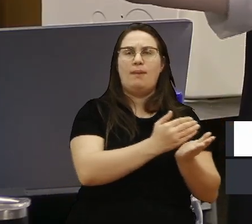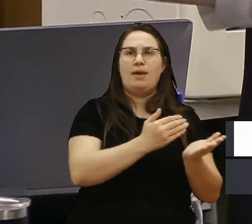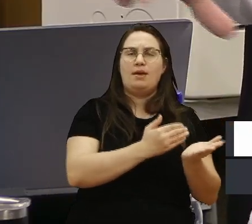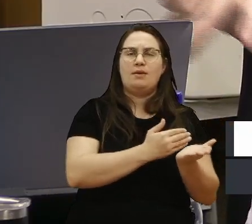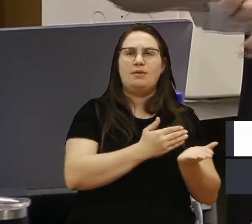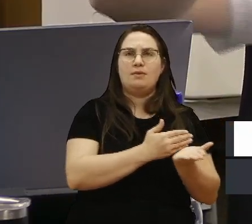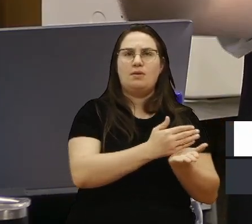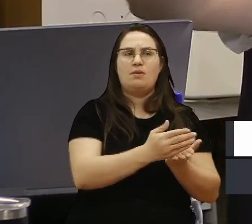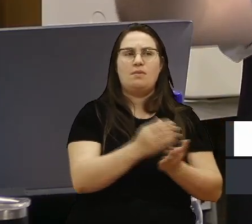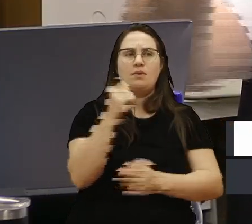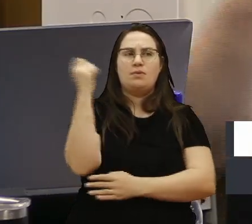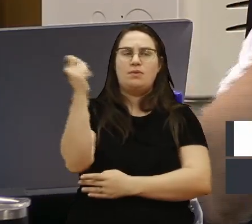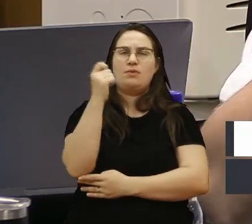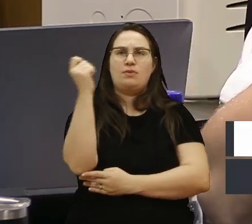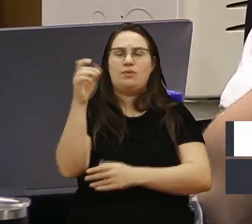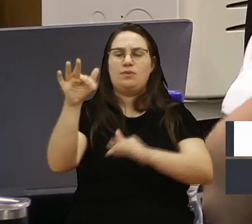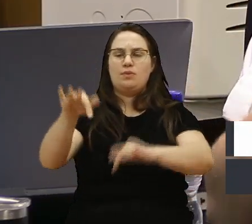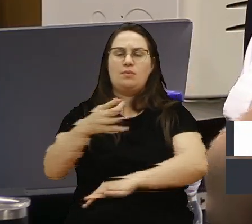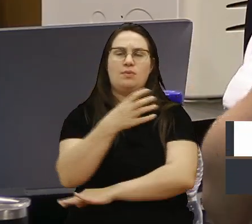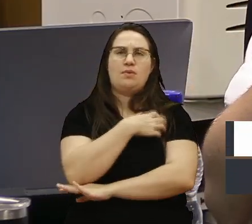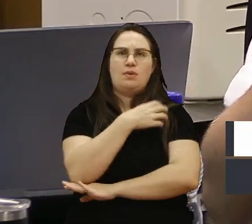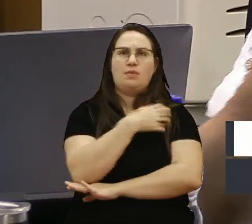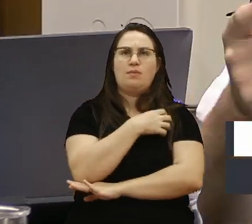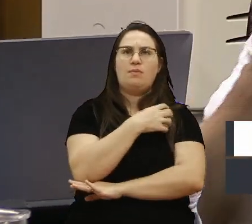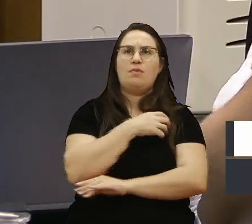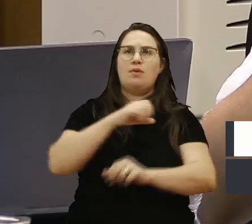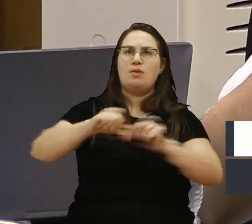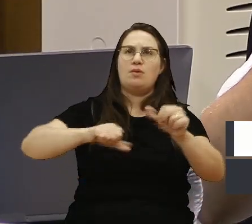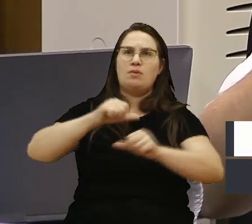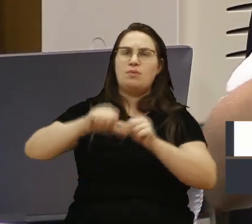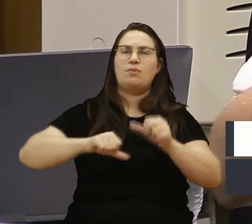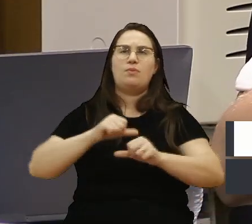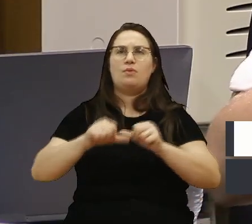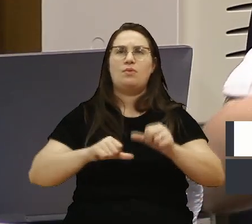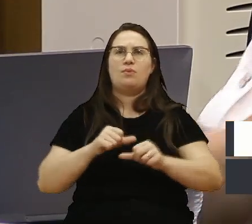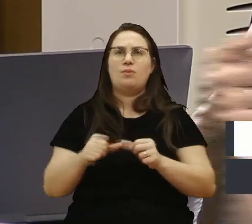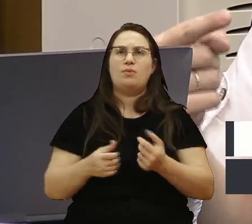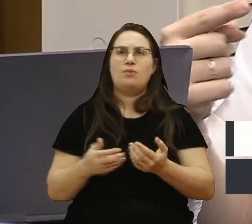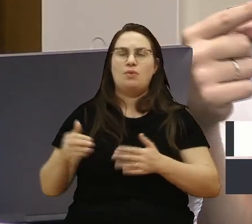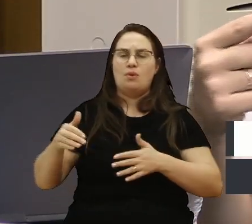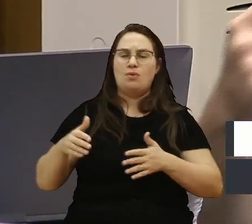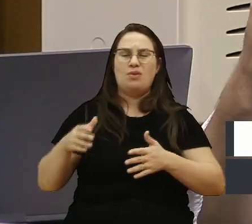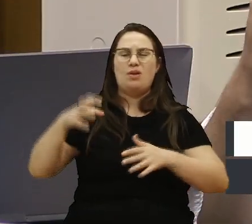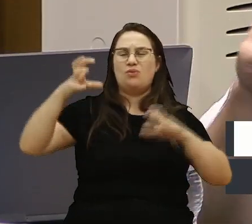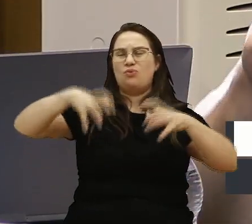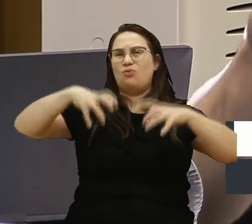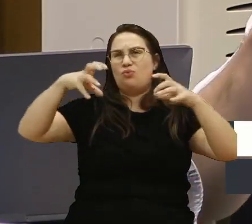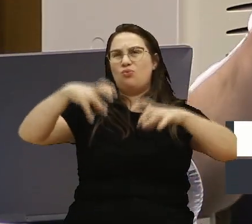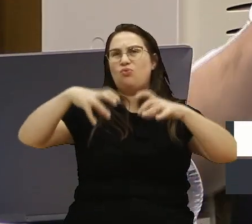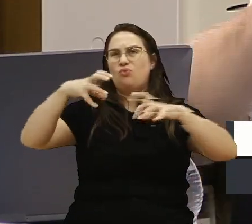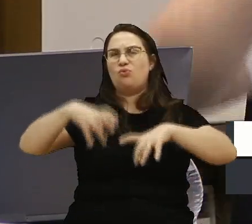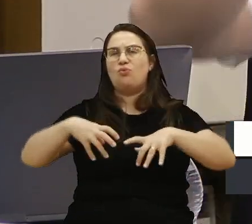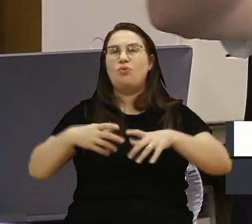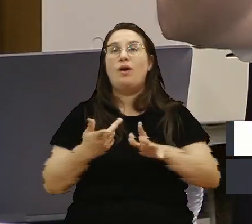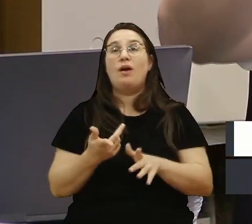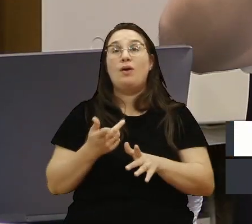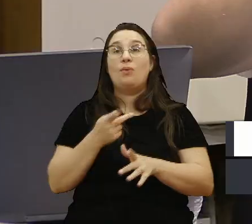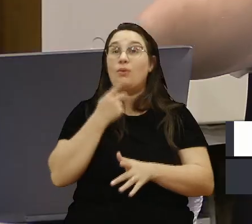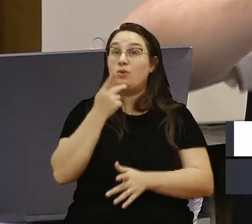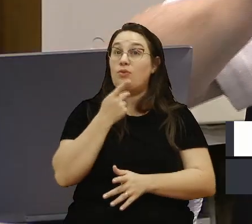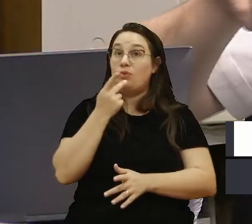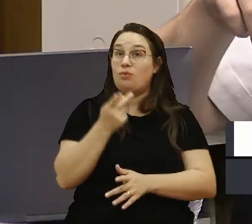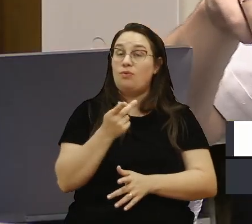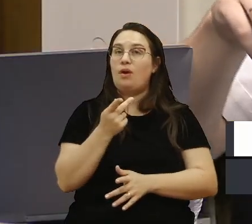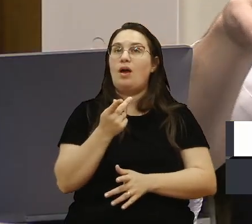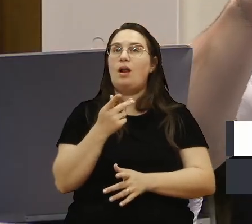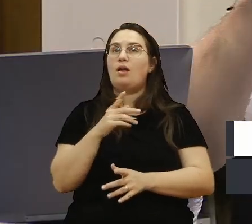fazer um estudo, a gente perdeu 15% dessa floresta, que alterou o nosso corredor de chuva, vereador Sandro Fantinel. E quando a gente faz a supressão